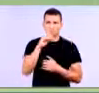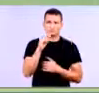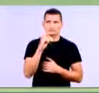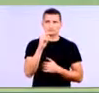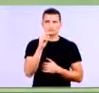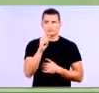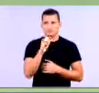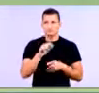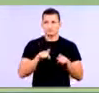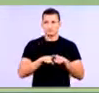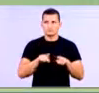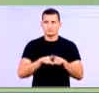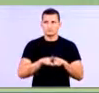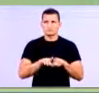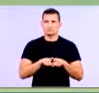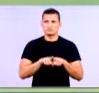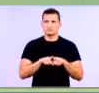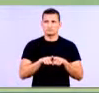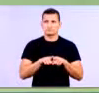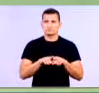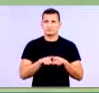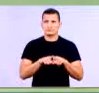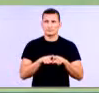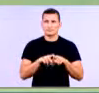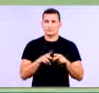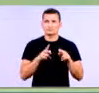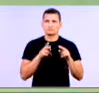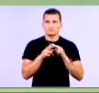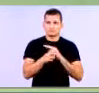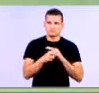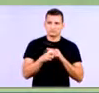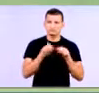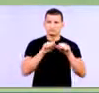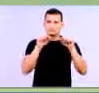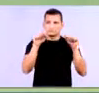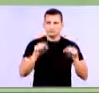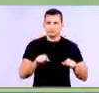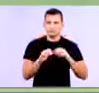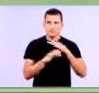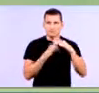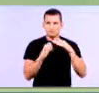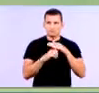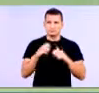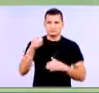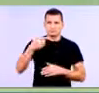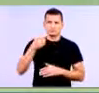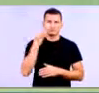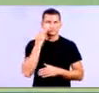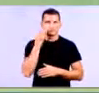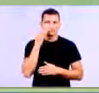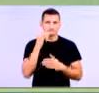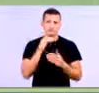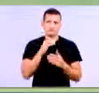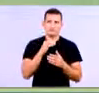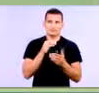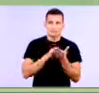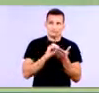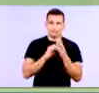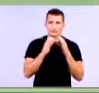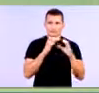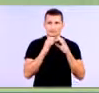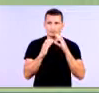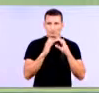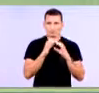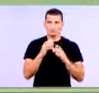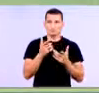a interrupção desse sistema da empresa. Segundo, verificar se há falta de comunicação entre funcionários,